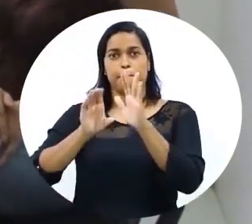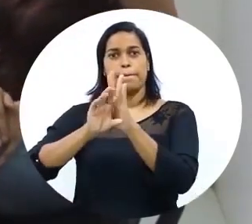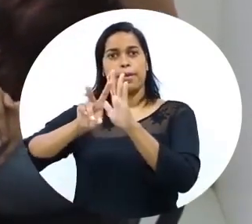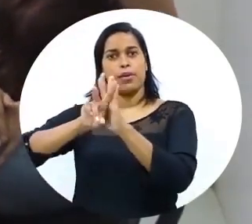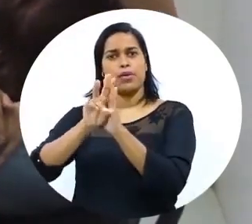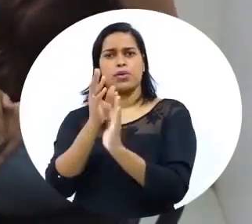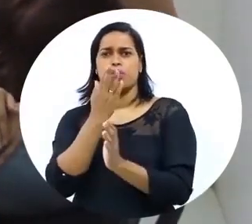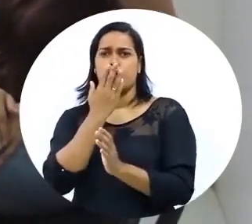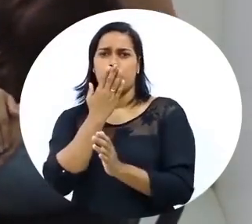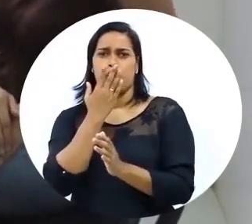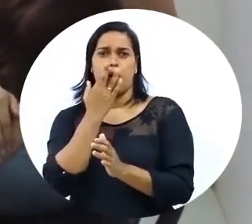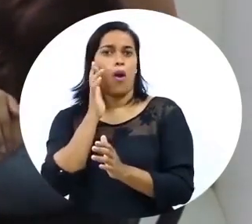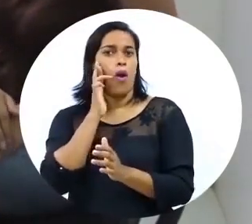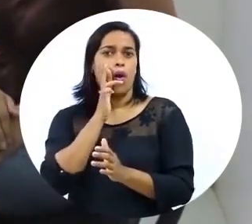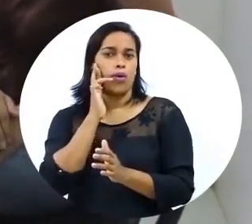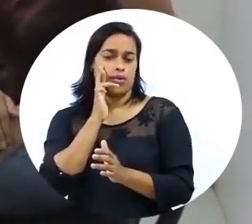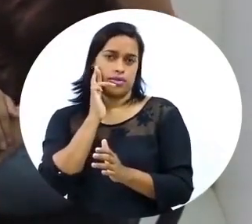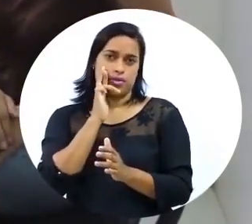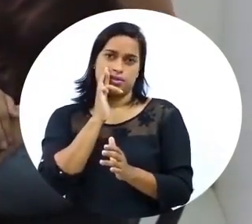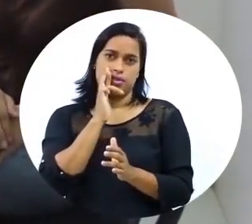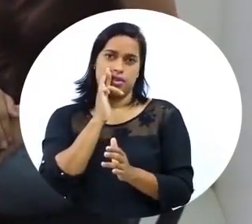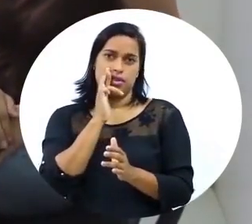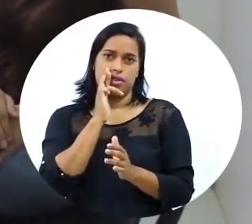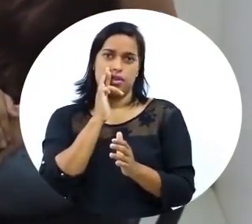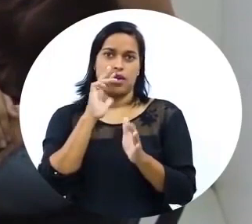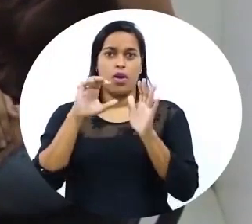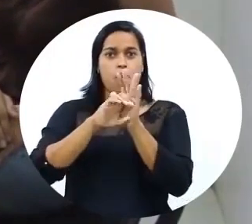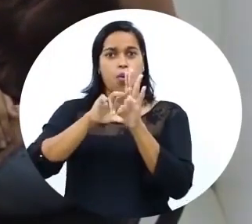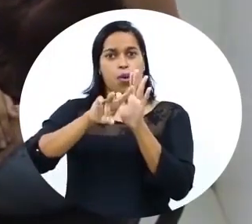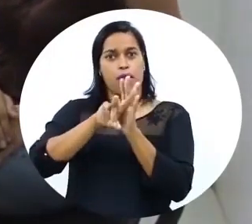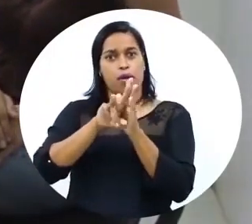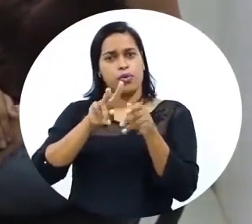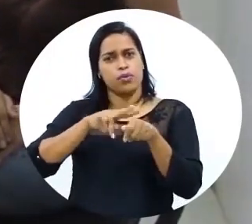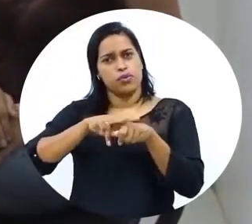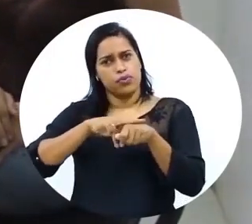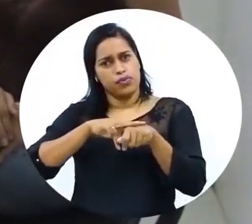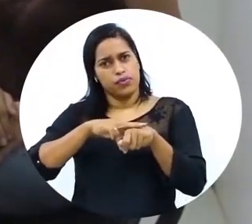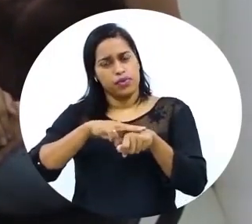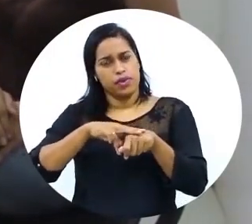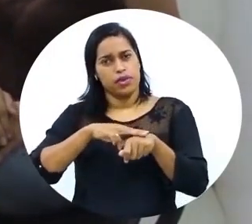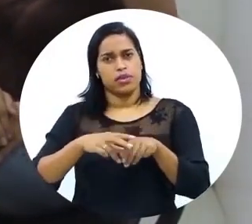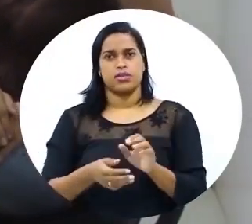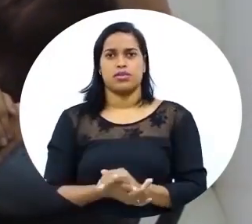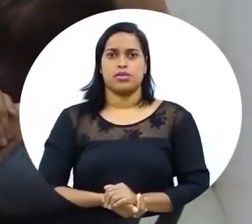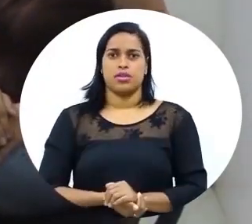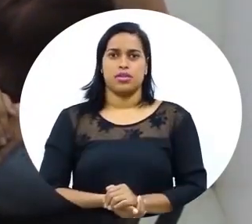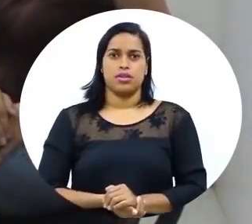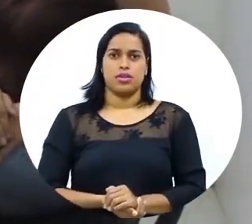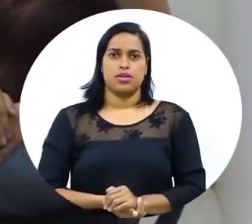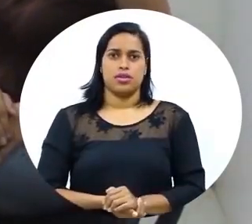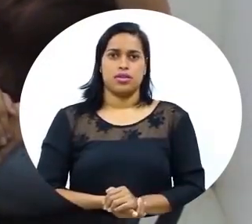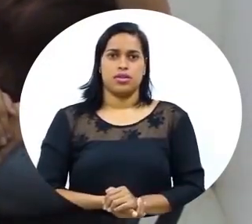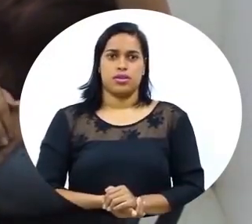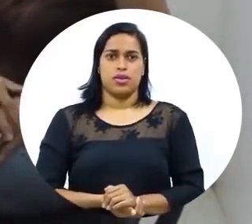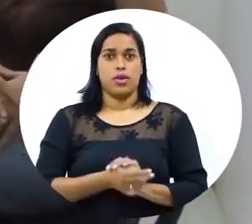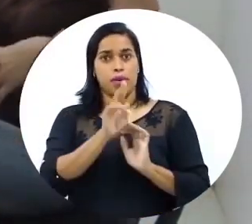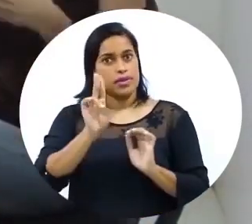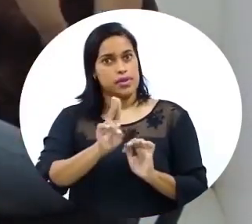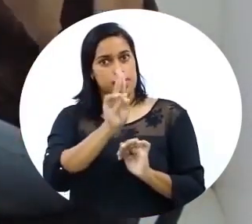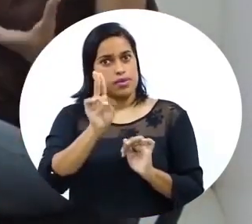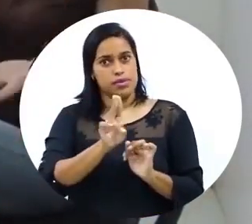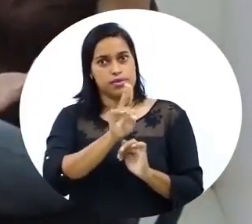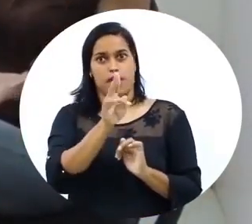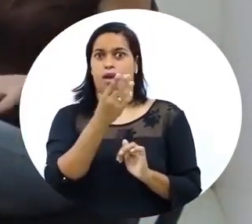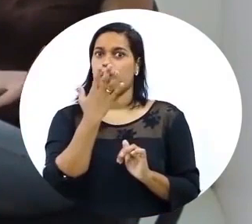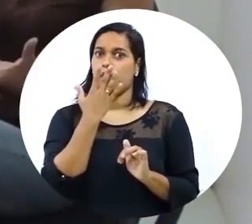Currículo cor-de-rosa. Currículo verde. Quando começaram a utilizar aqueles ofícios que